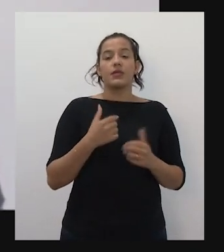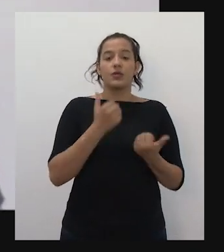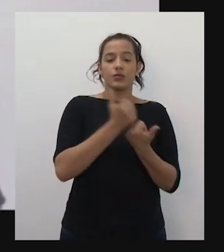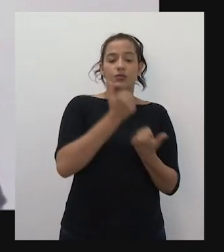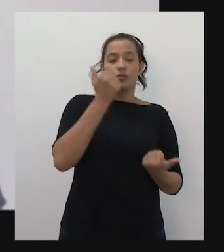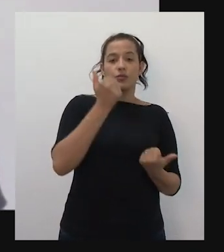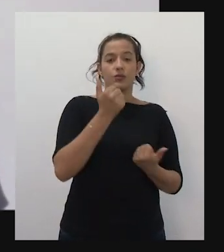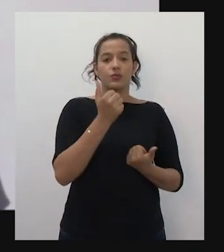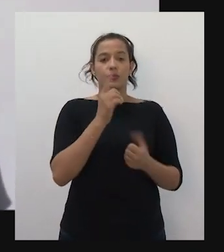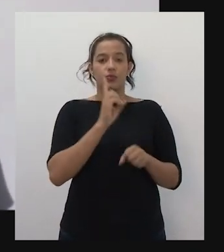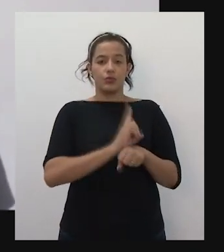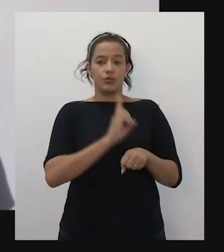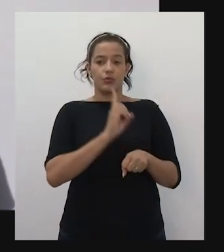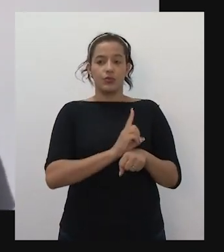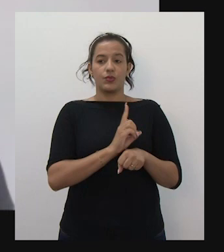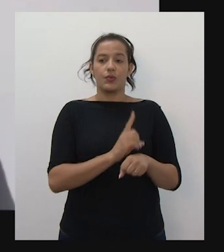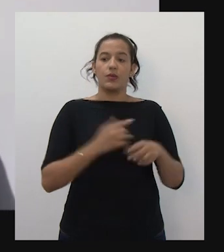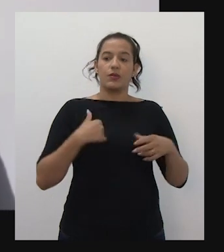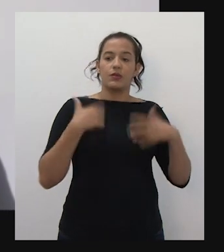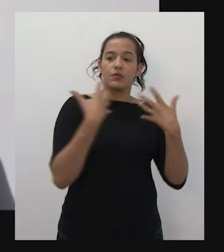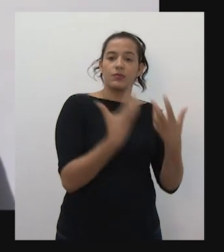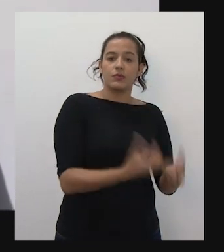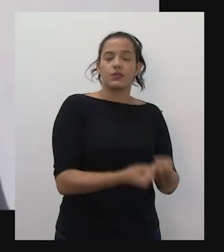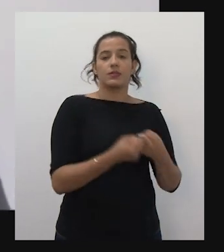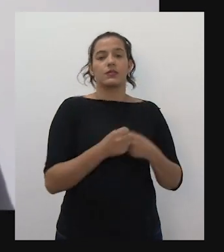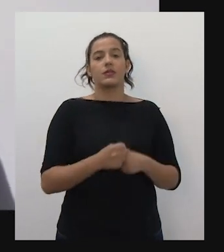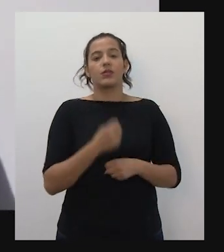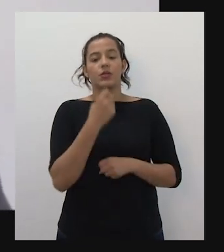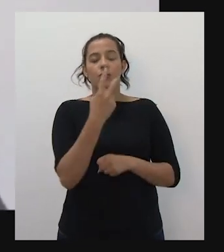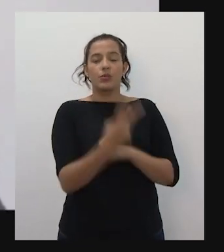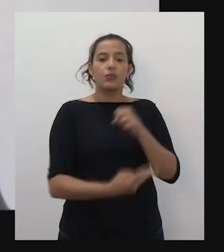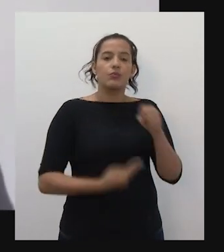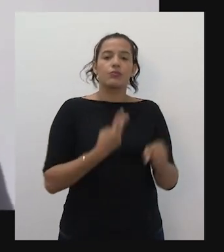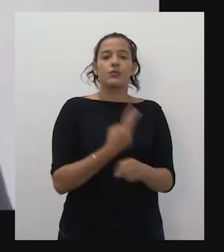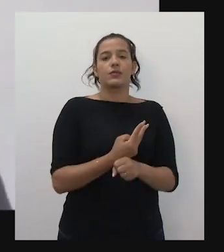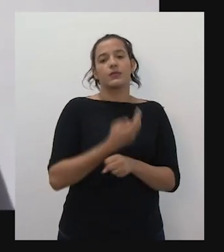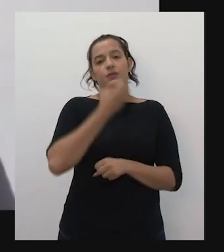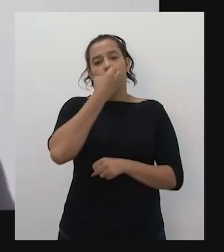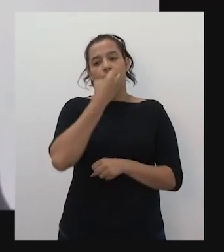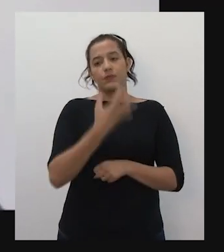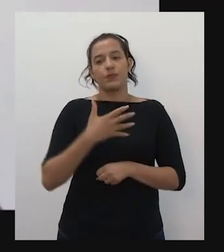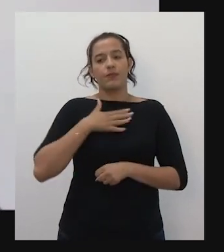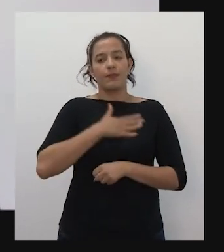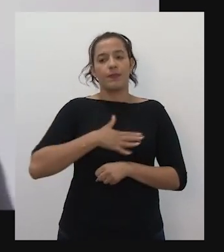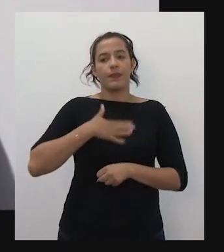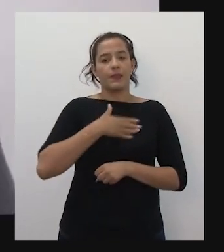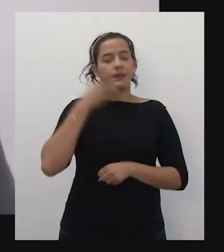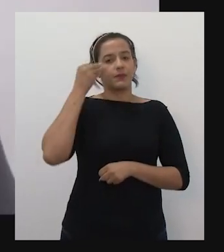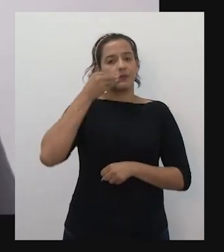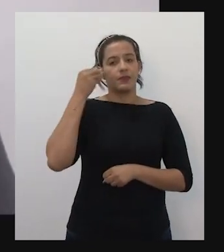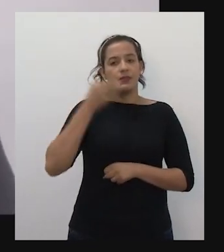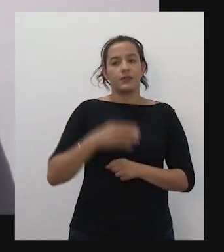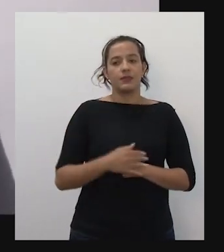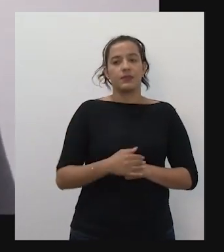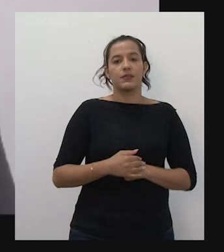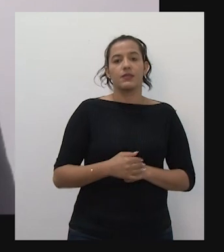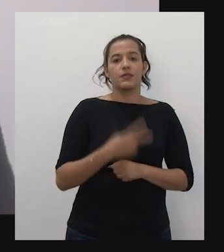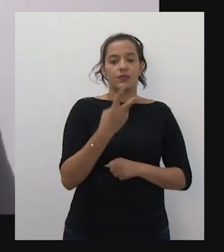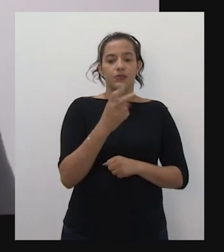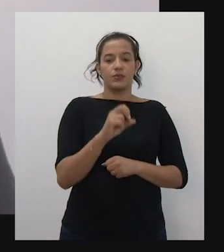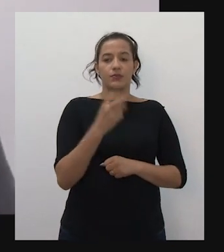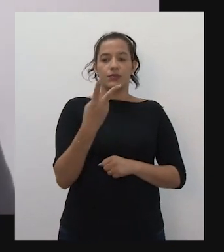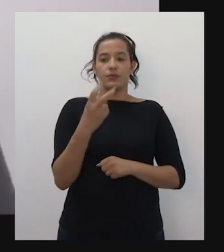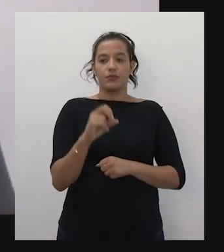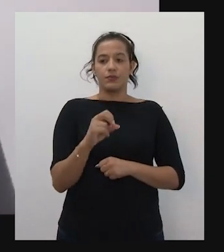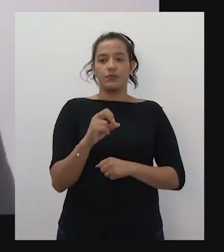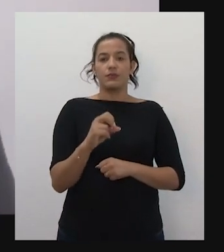convite foi aceito e foram 2 anos muito gratificantes e de uma rica experiência. Em 2020, por